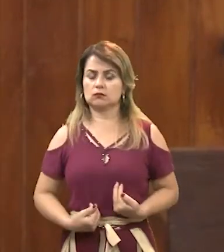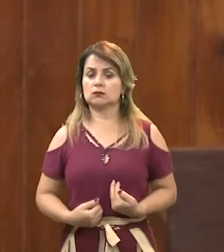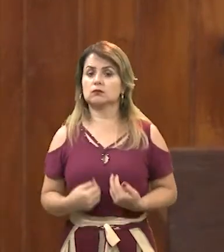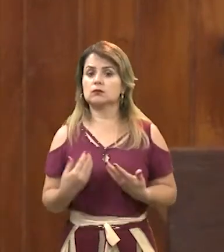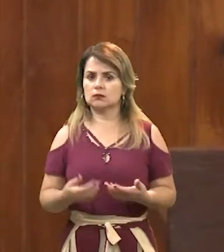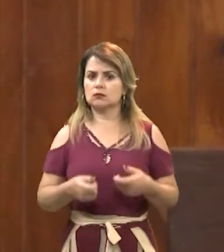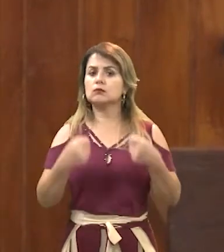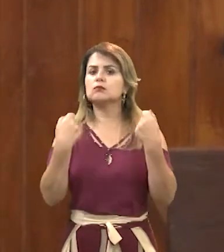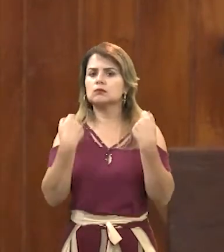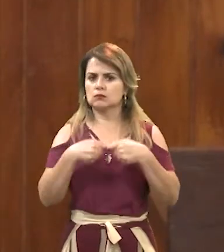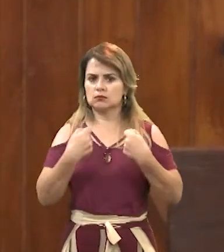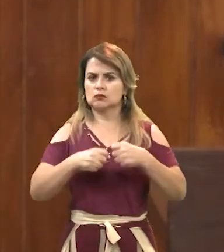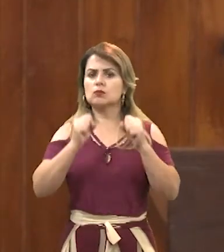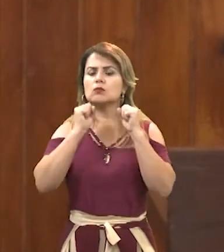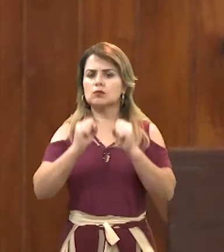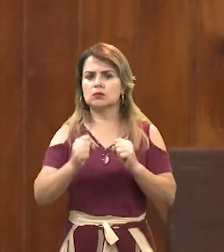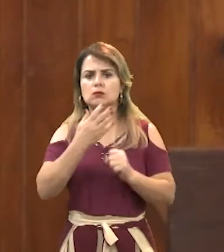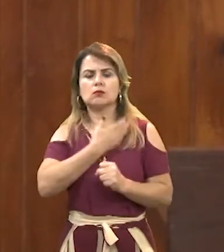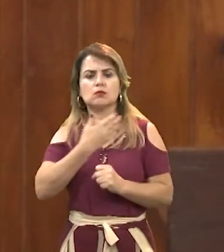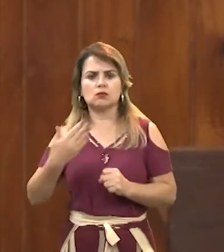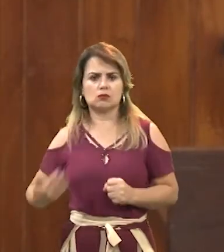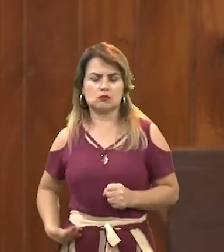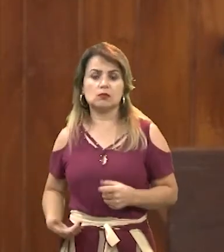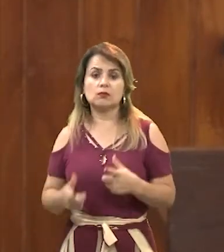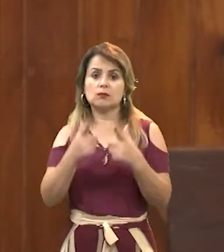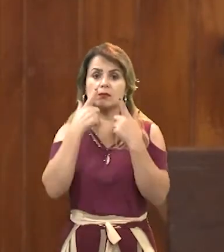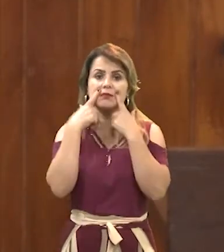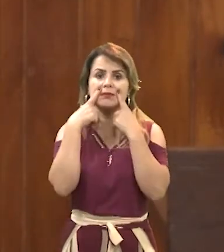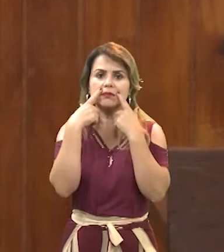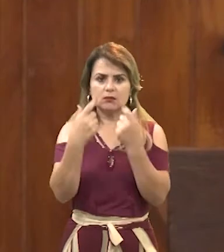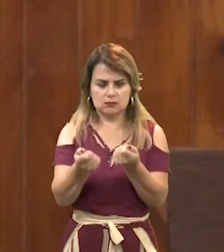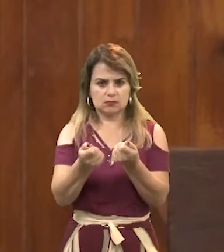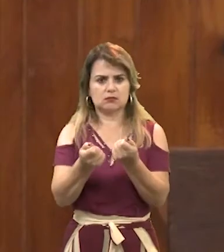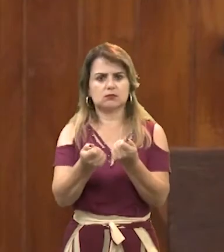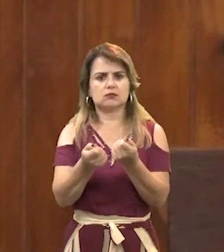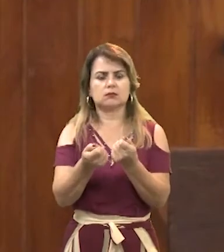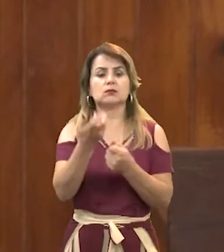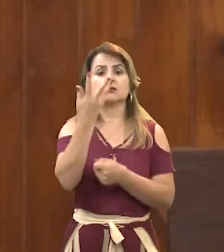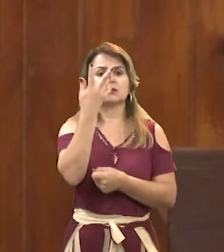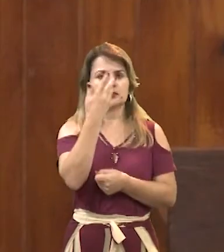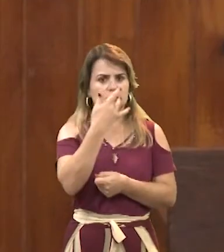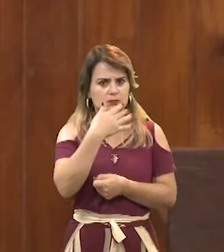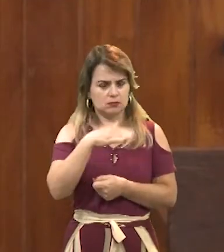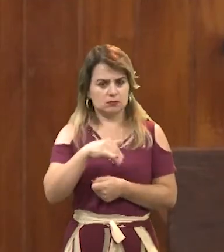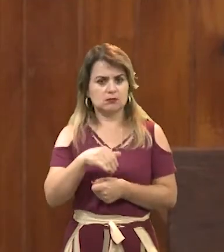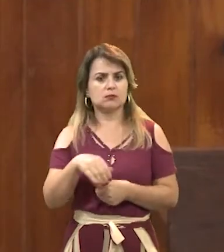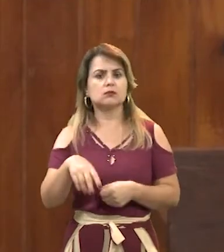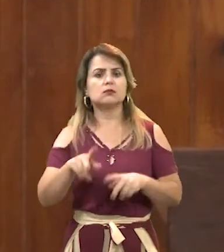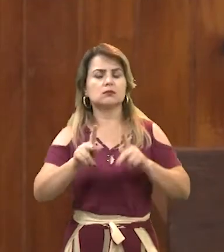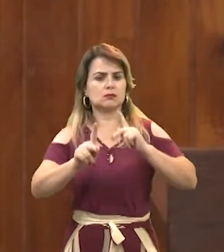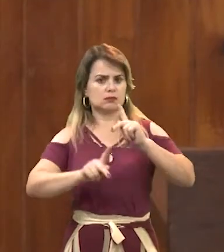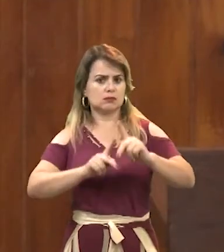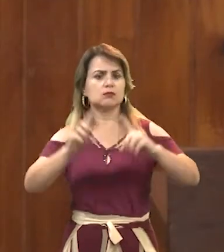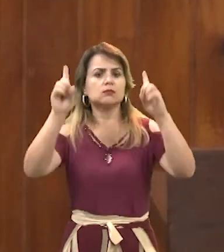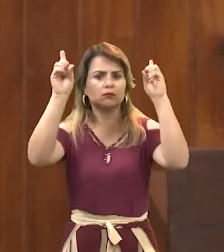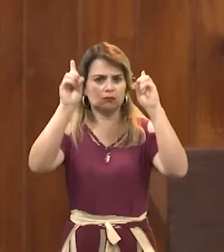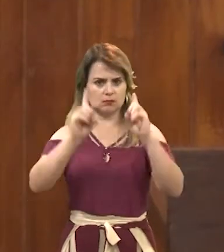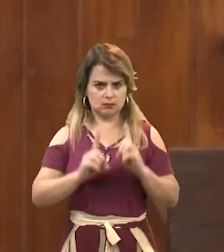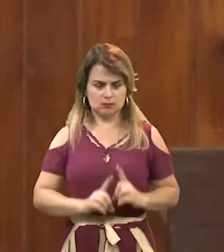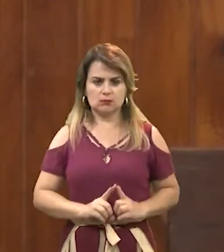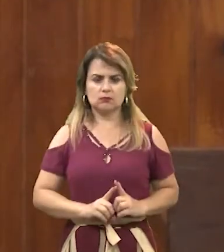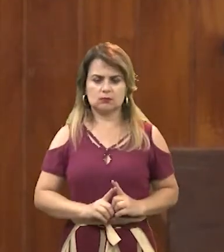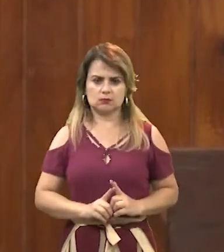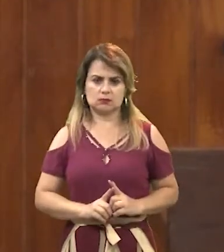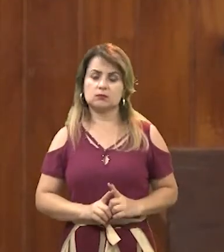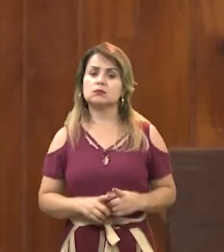lance um olhar atento à especificidade das crianças portadoras de necessidades especiais e lhes assegure, nos